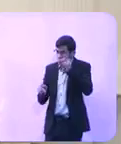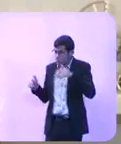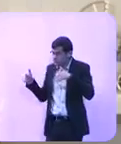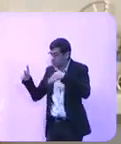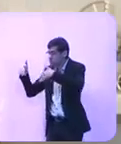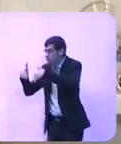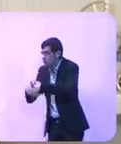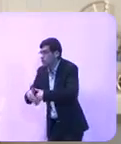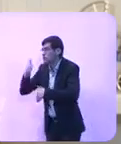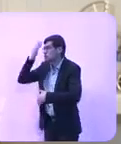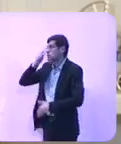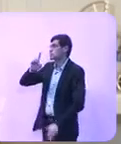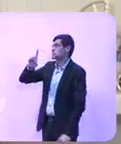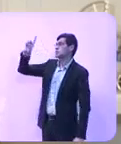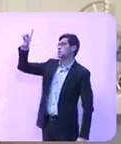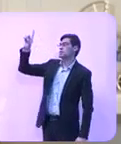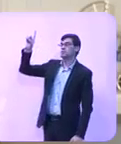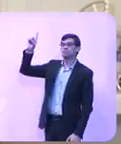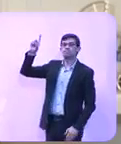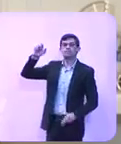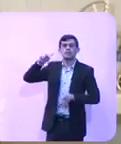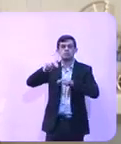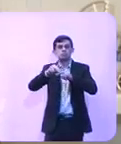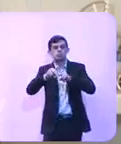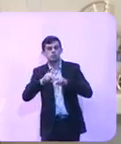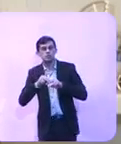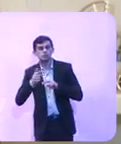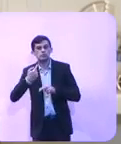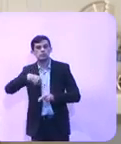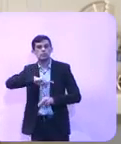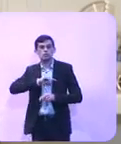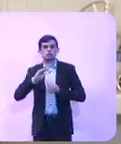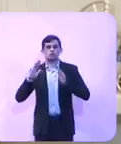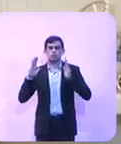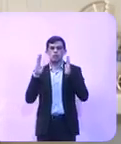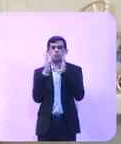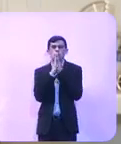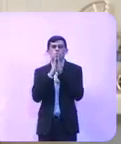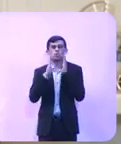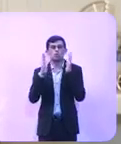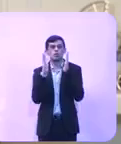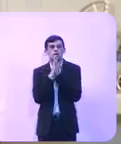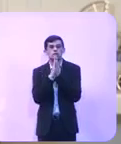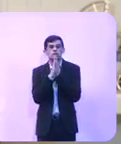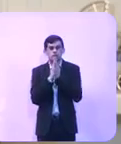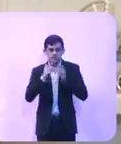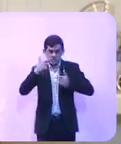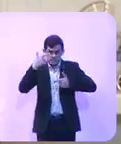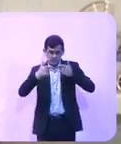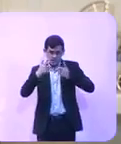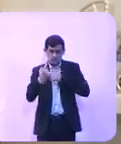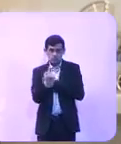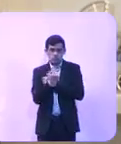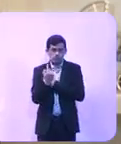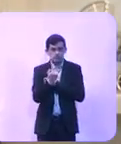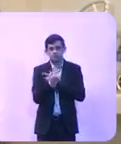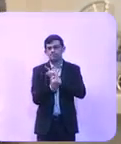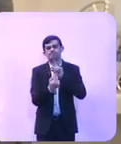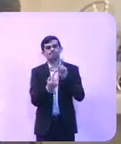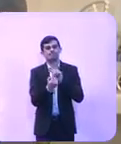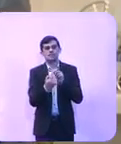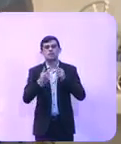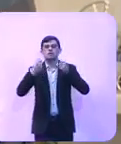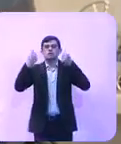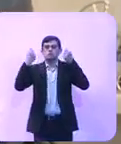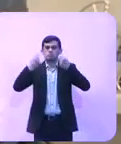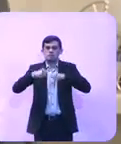Senhor. Por isso, nós não oramos esse tipo de oração de guerra sozinhos. Nós